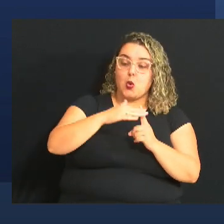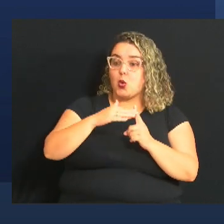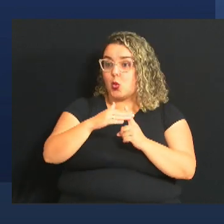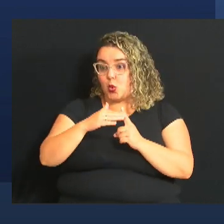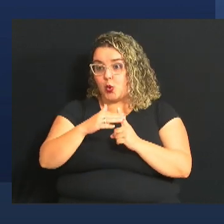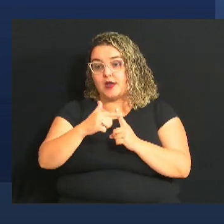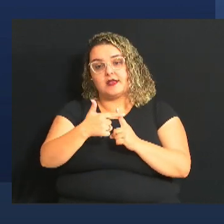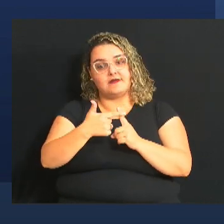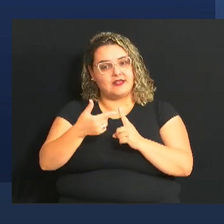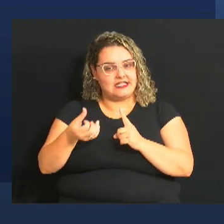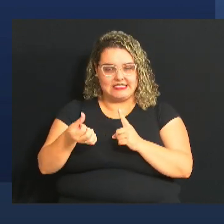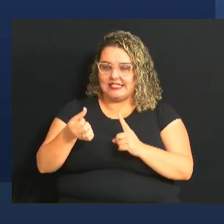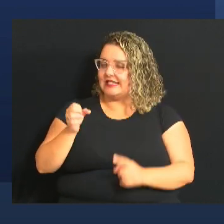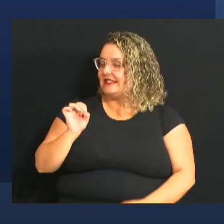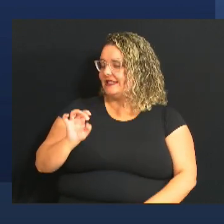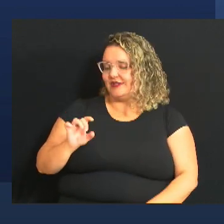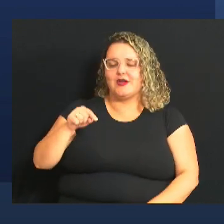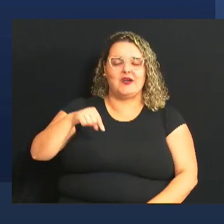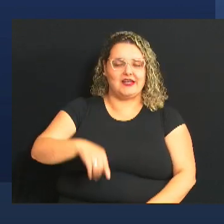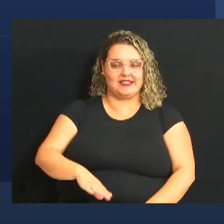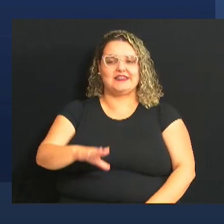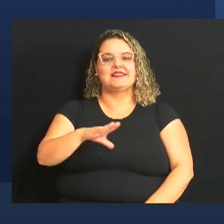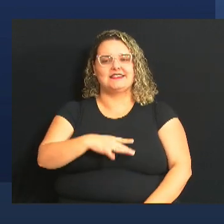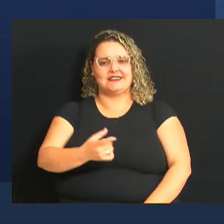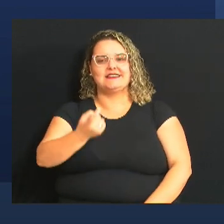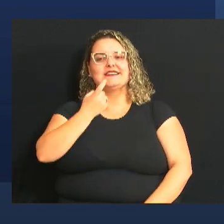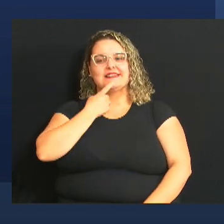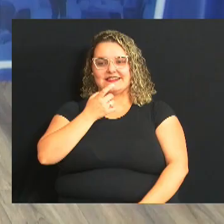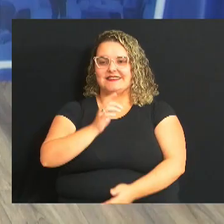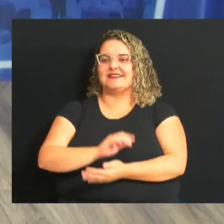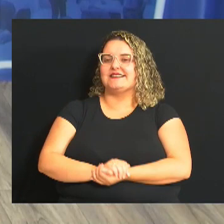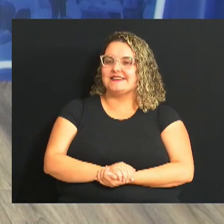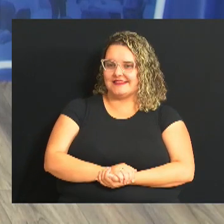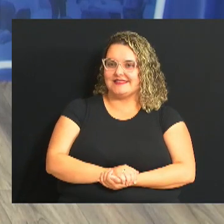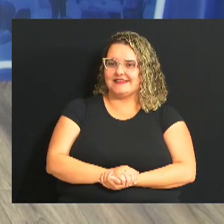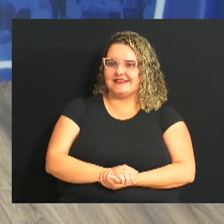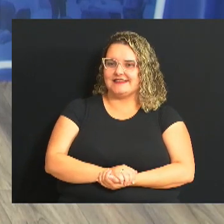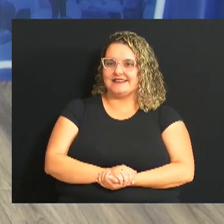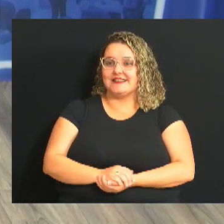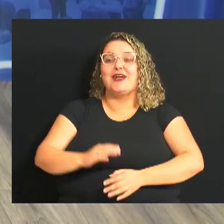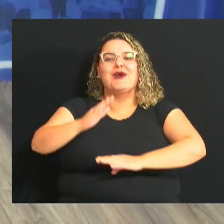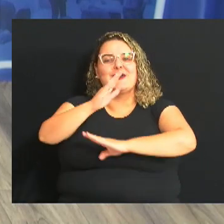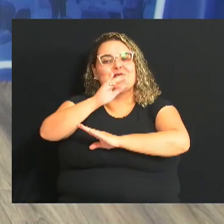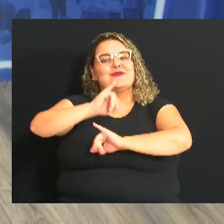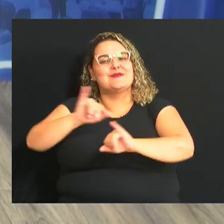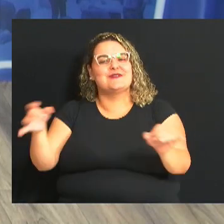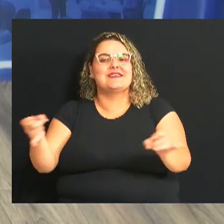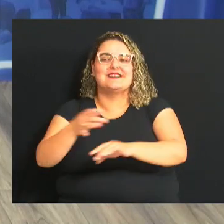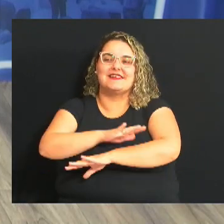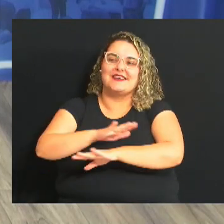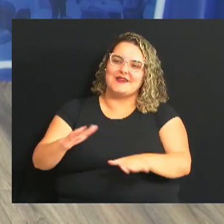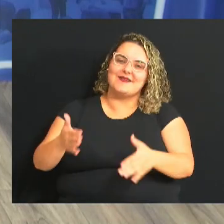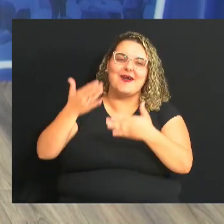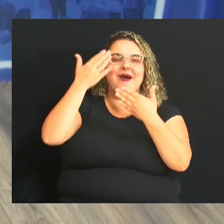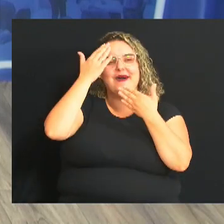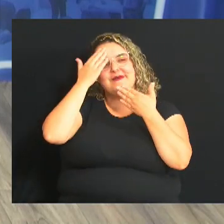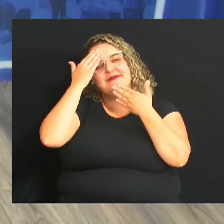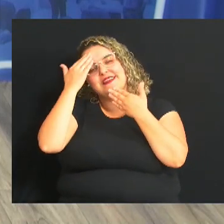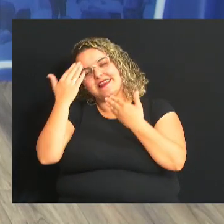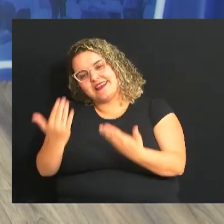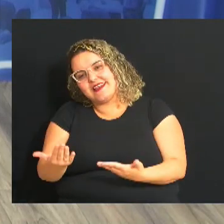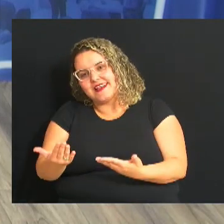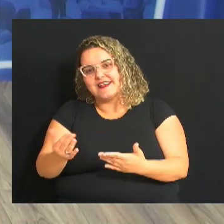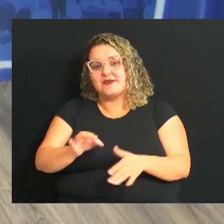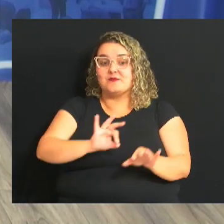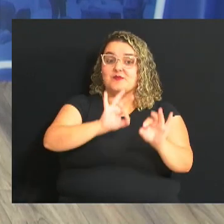dos 26 graus aqui na cidade de Campinas. O Câmara Notícia fica por aqui. Muito obrigado pela